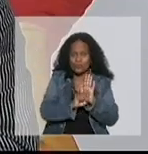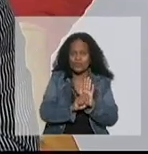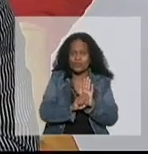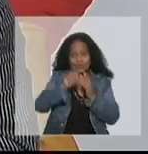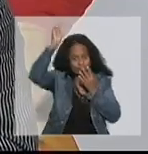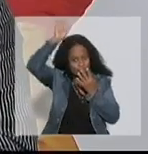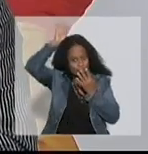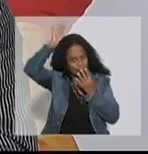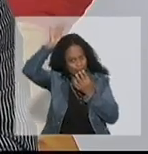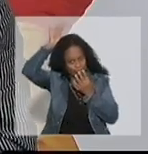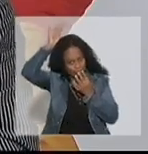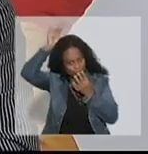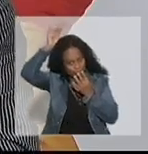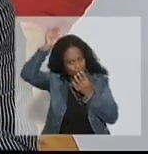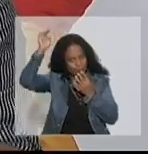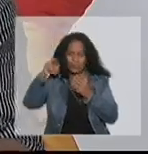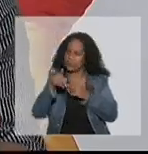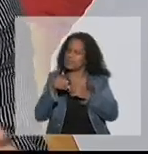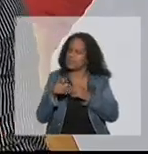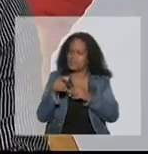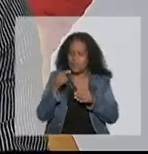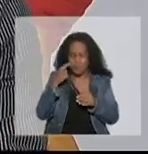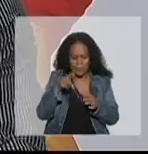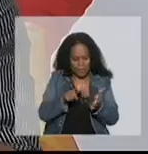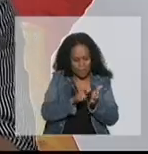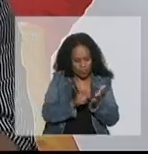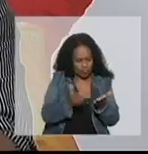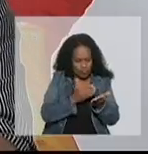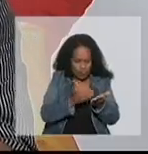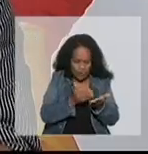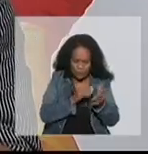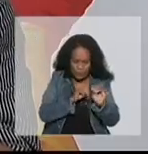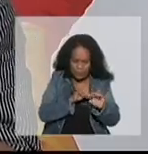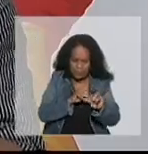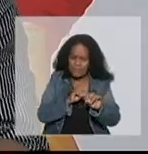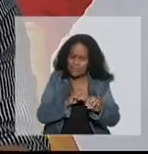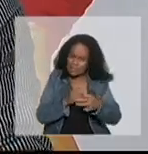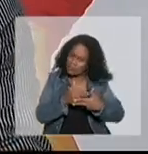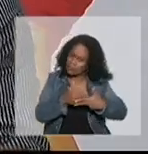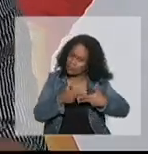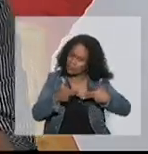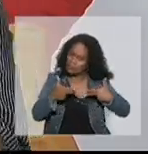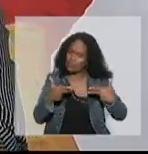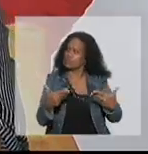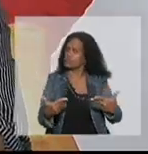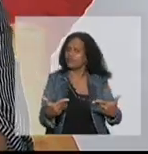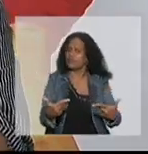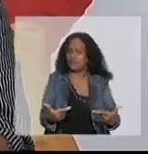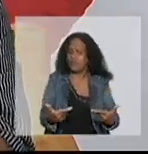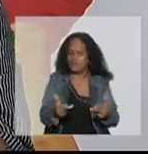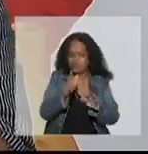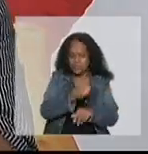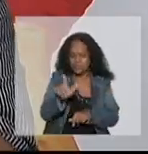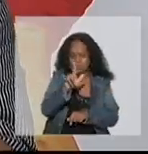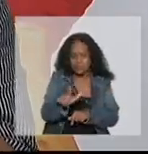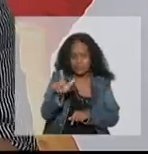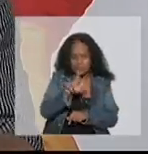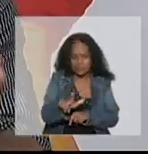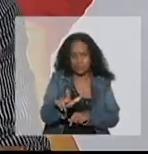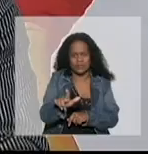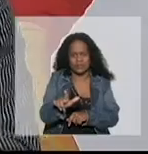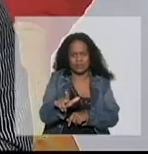ao longo dos séculos sobre o indígena? Se você pegar o padre Anchieta, o padre Manuel de Nóbrega, e os